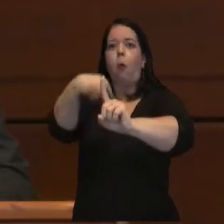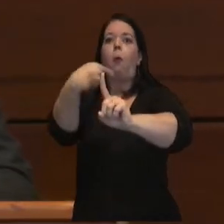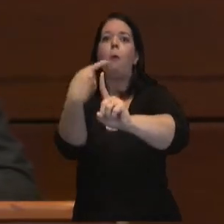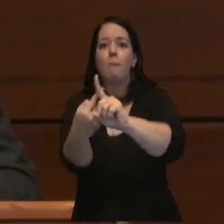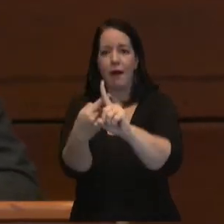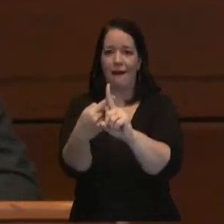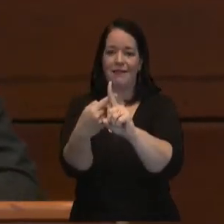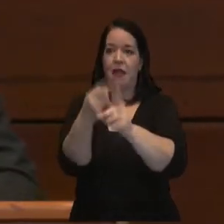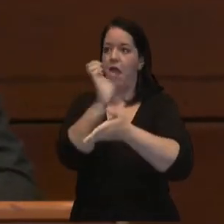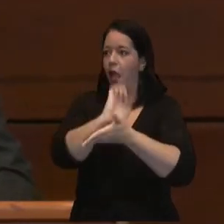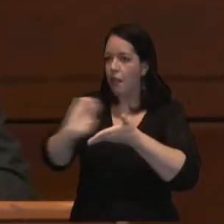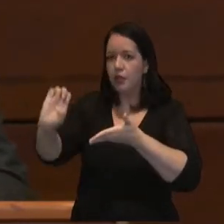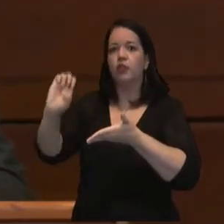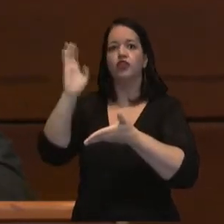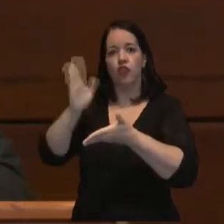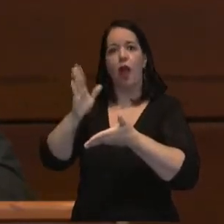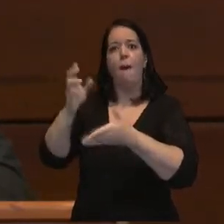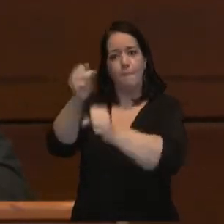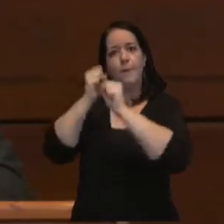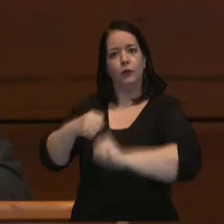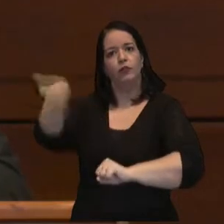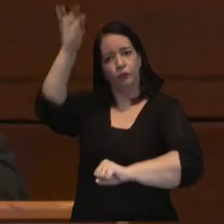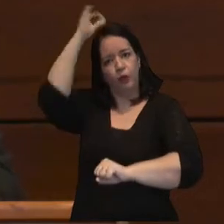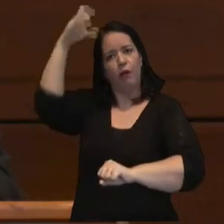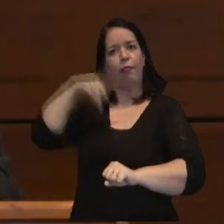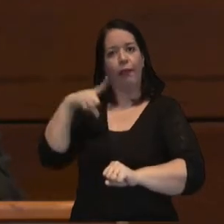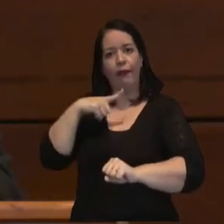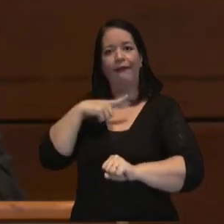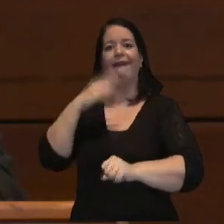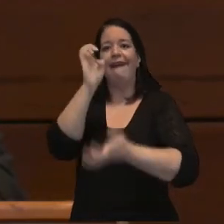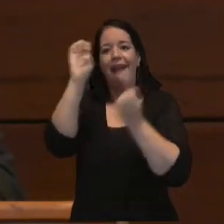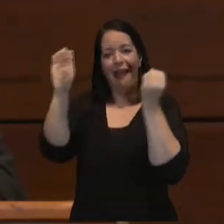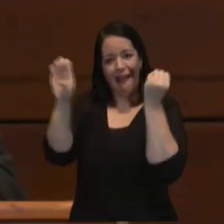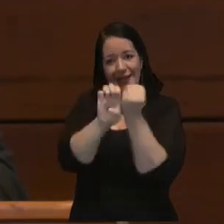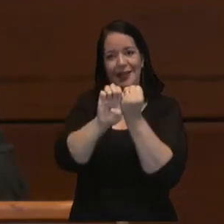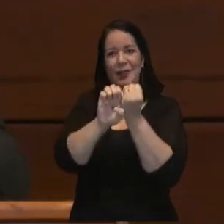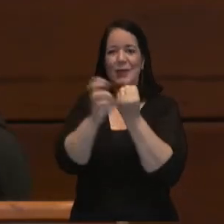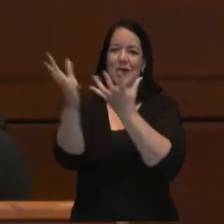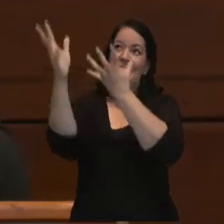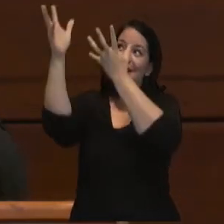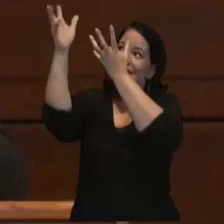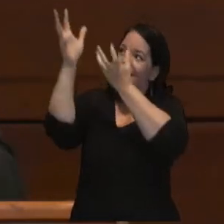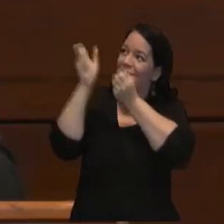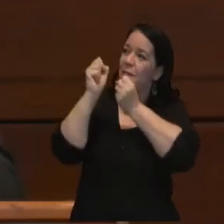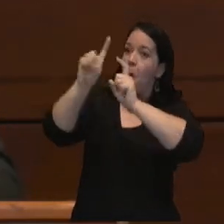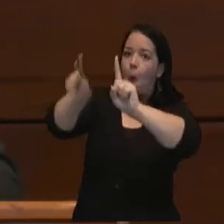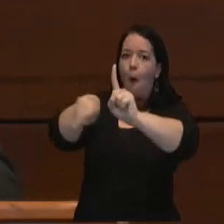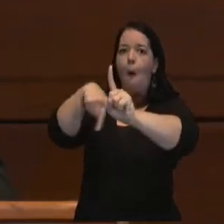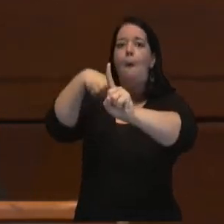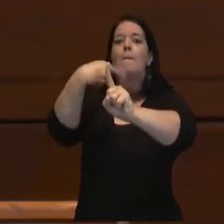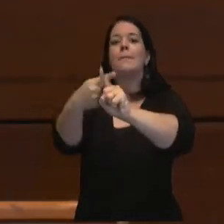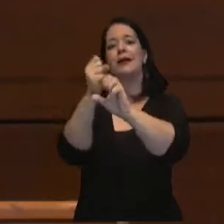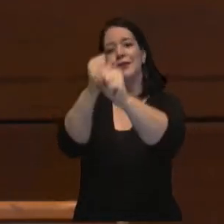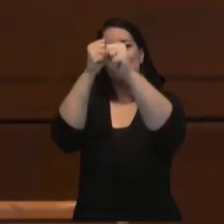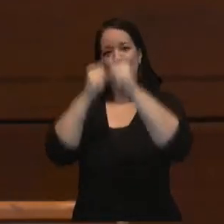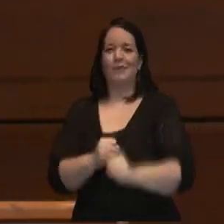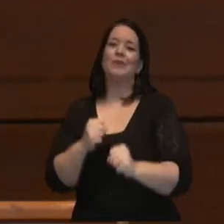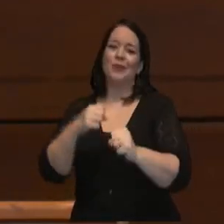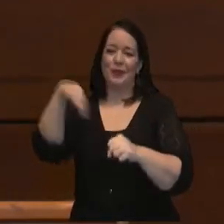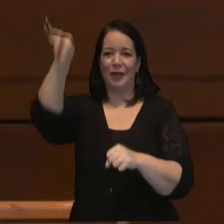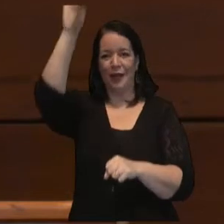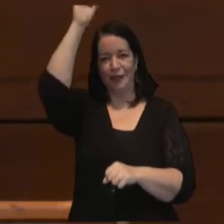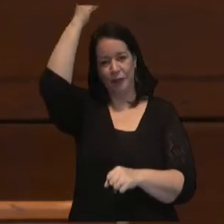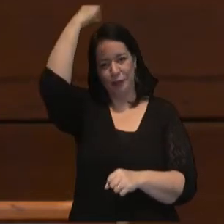Elias, porque Elias lhe disse, se você me vir quando eu partir, o seu desejo será cumprido. E Eliseu viu